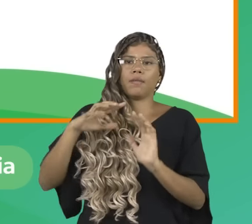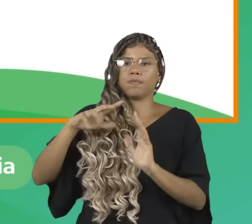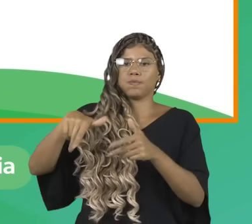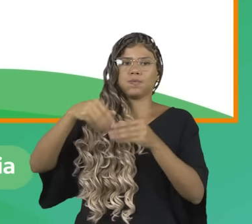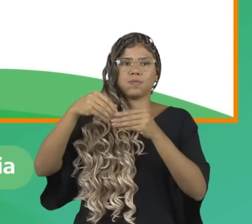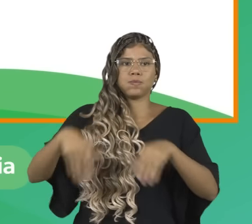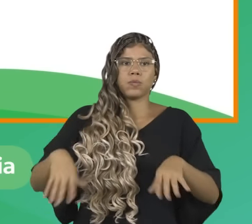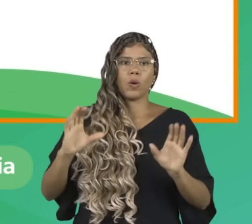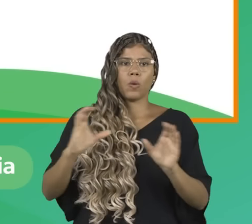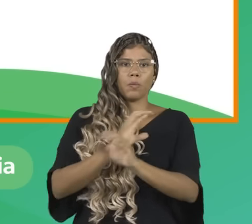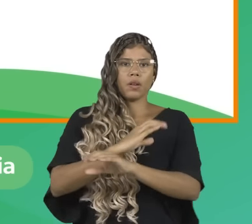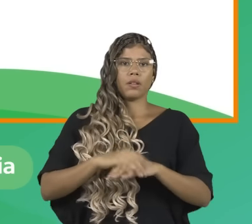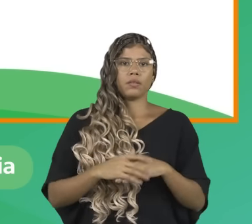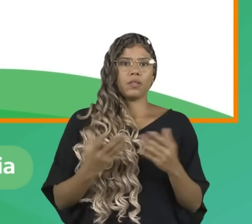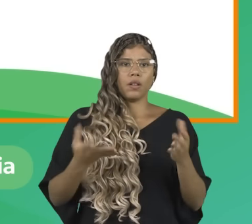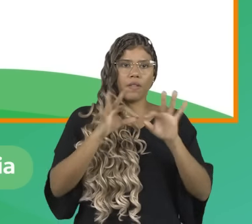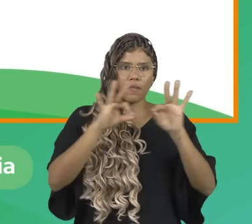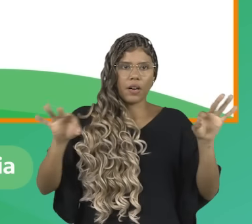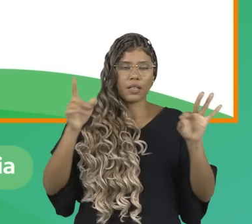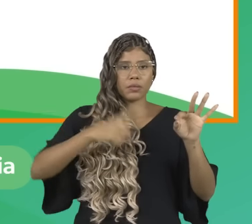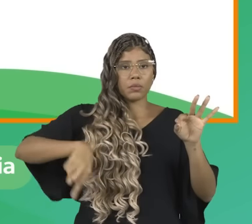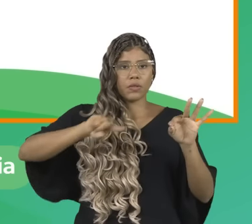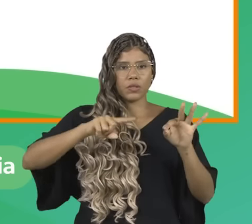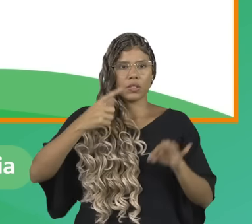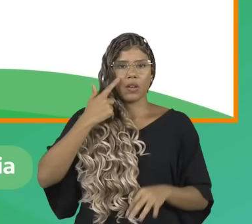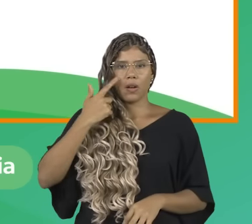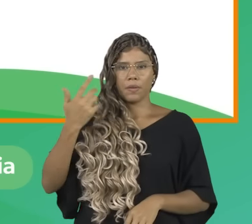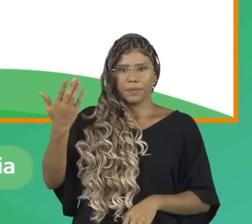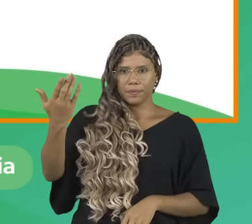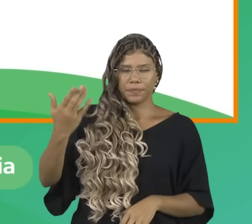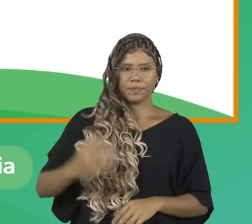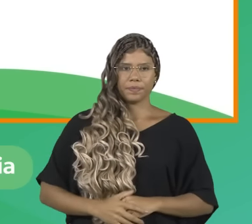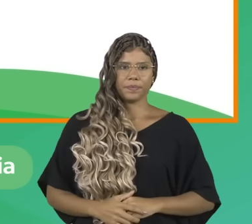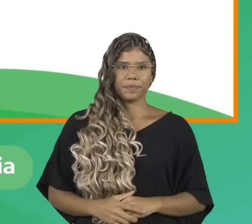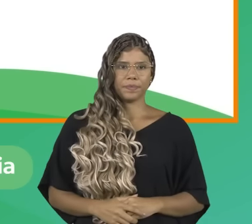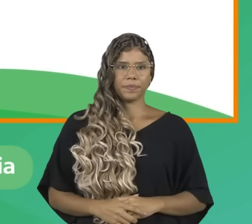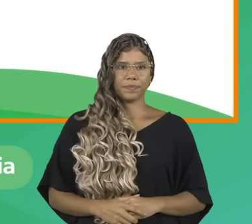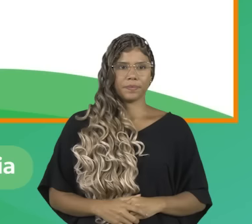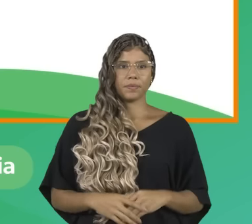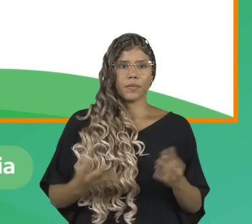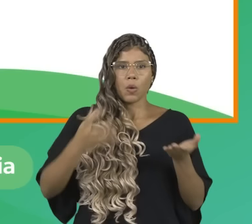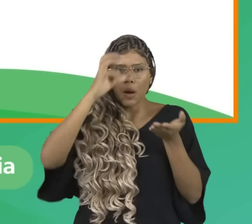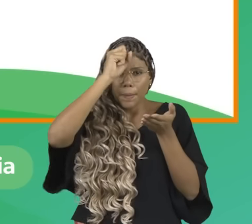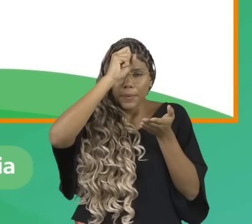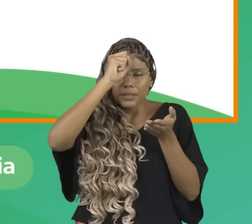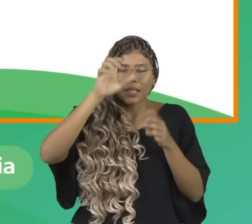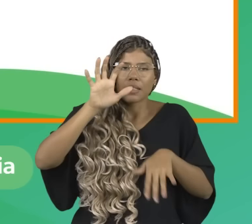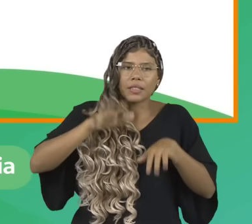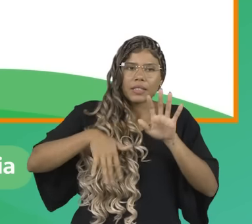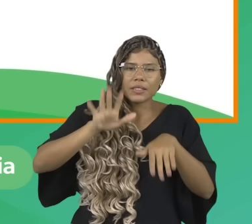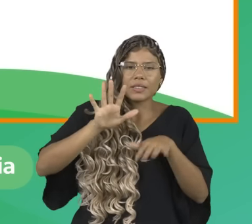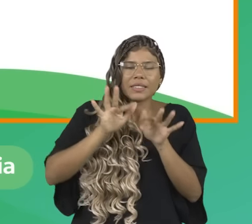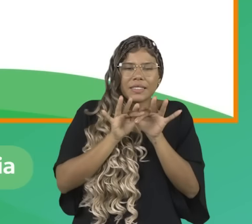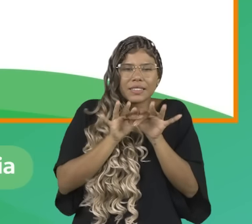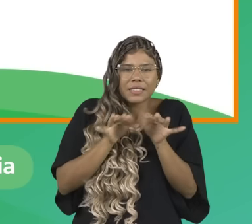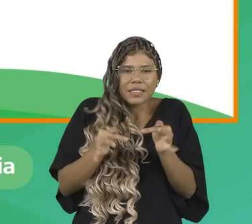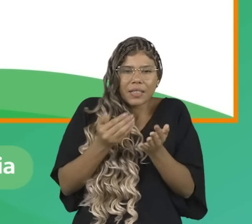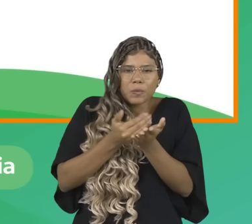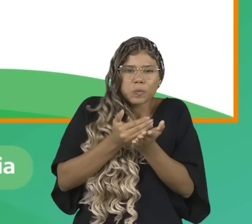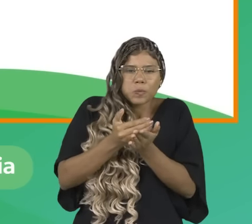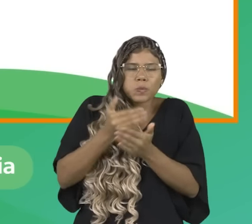como uma semente. Parece pequeno e muitas vezes irrelevante no começo. Mas ao se regar e investir, vê-se que ele